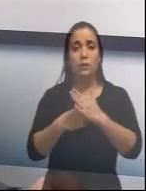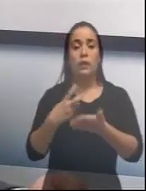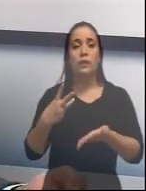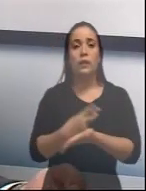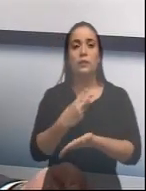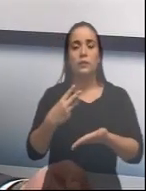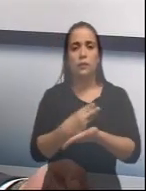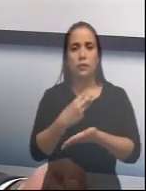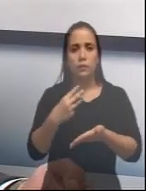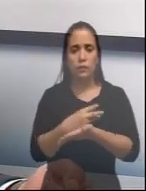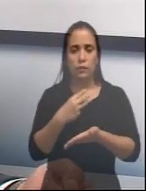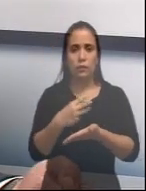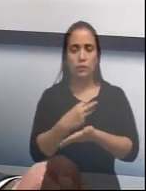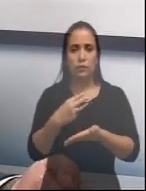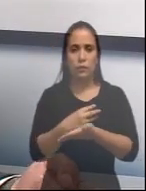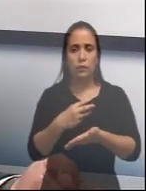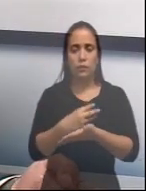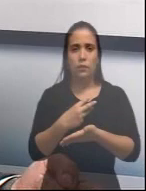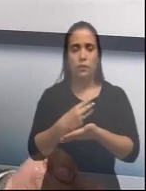né?